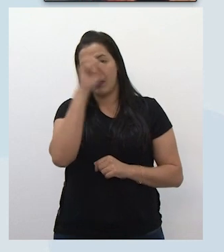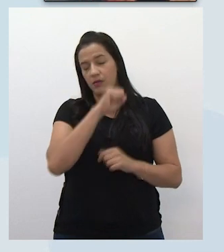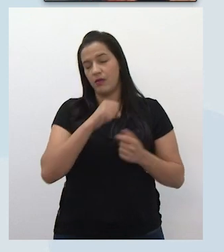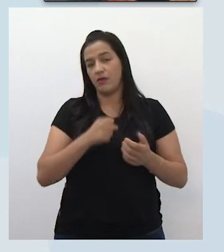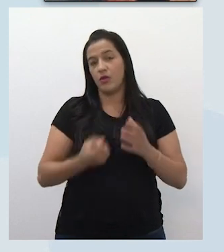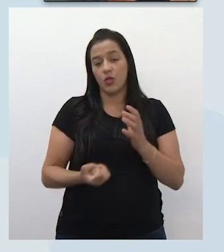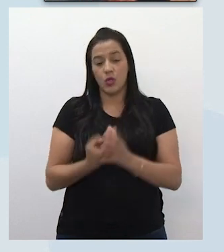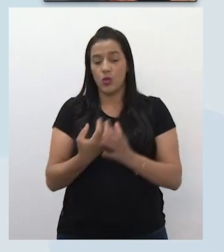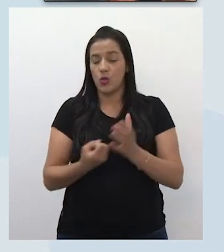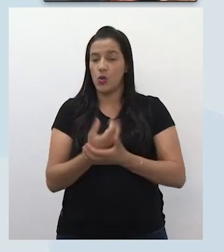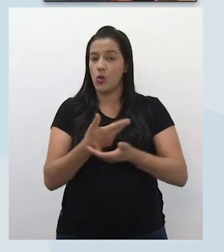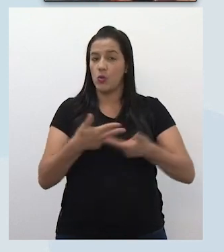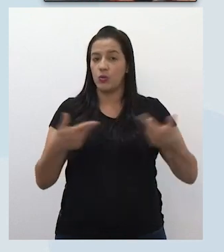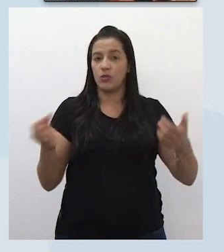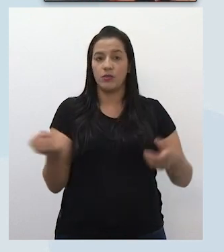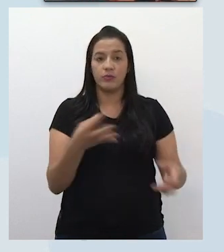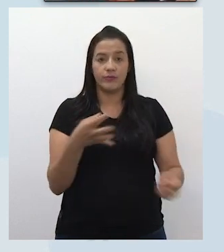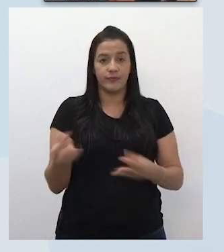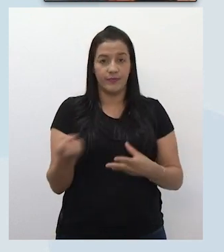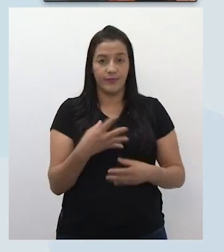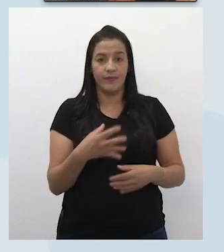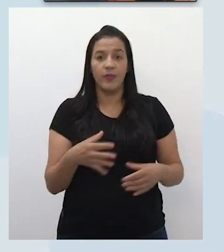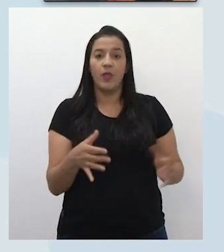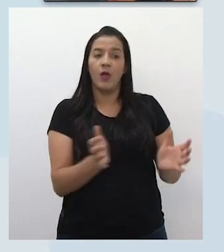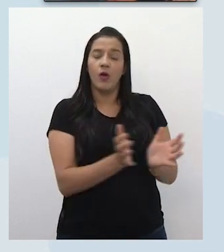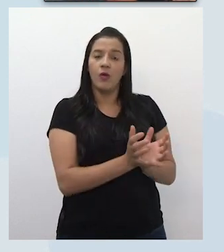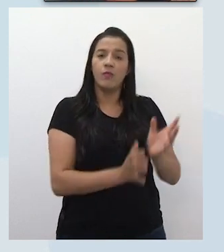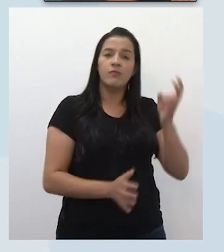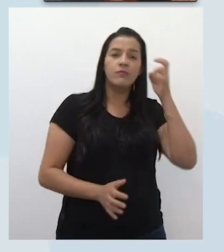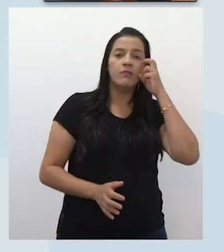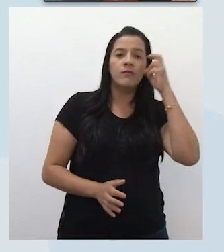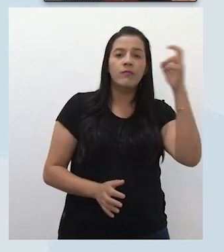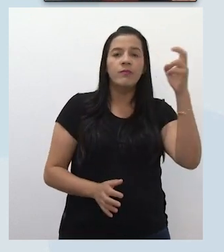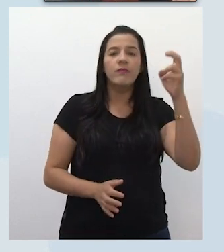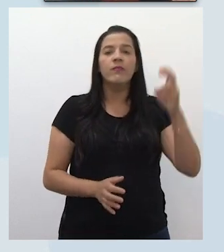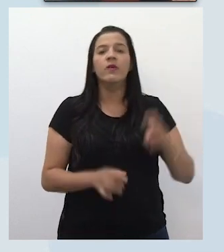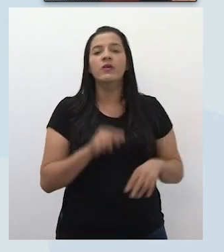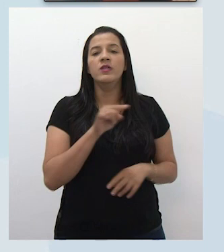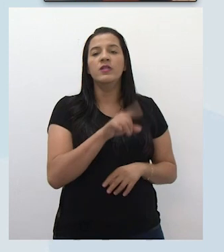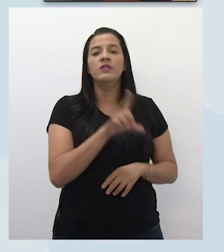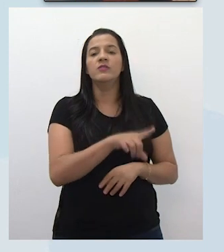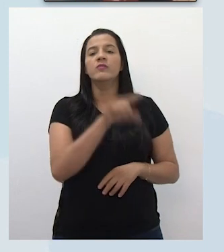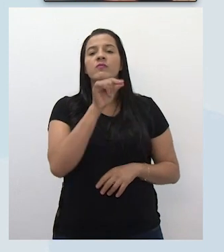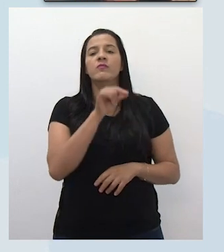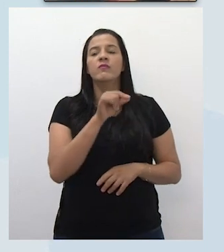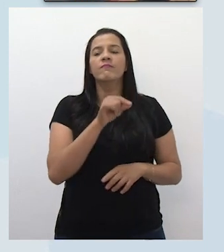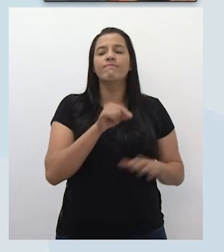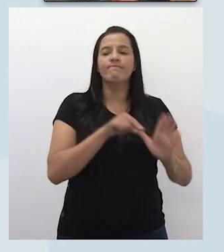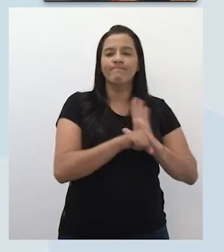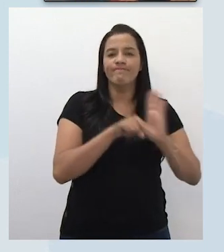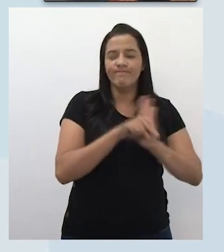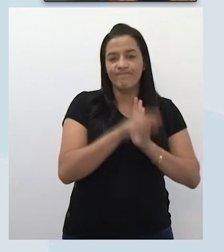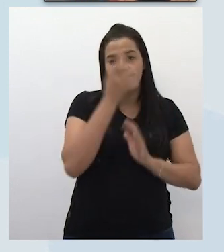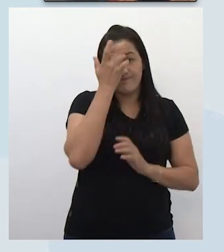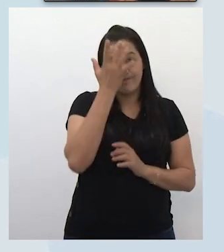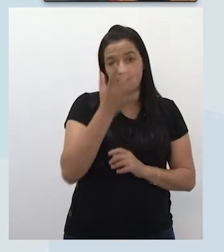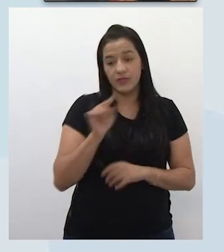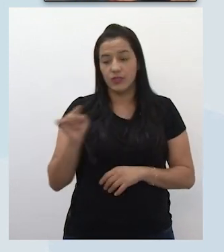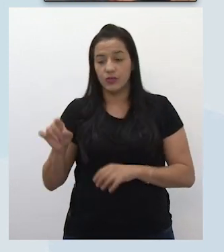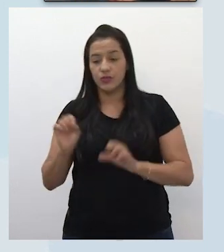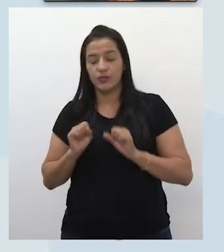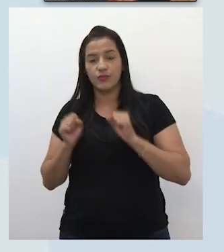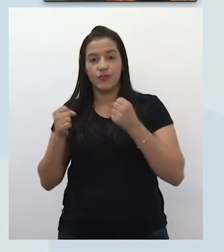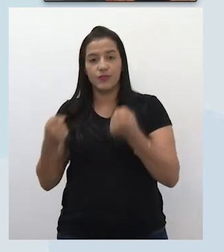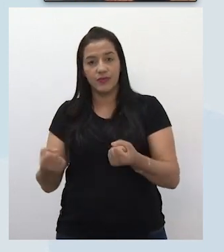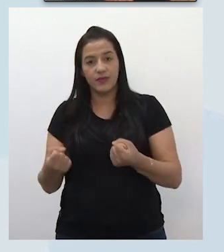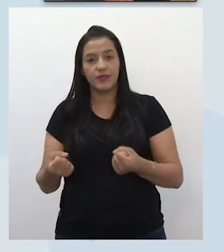coisas novas. O grupo dos inteligentes escolheu o teste fácil, e o dos esforçados